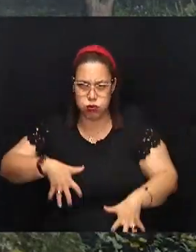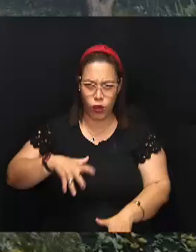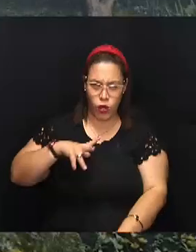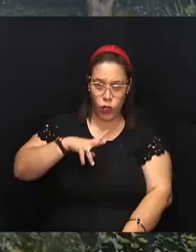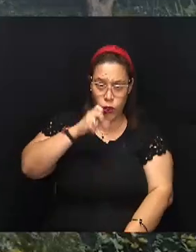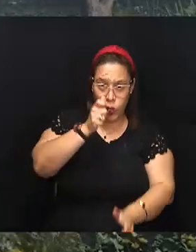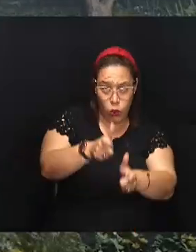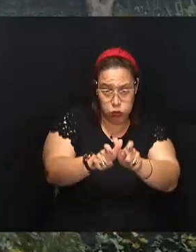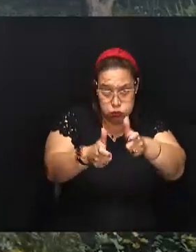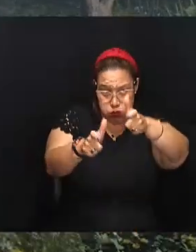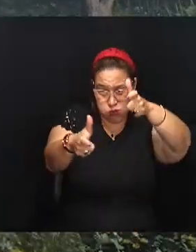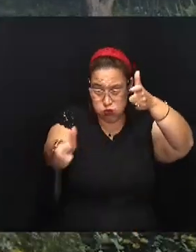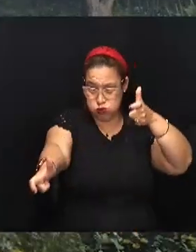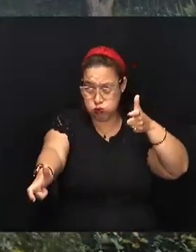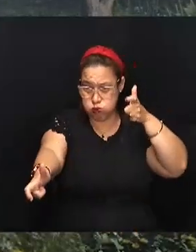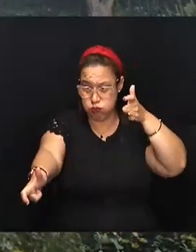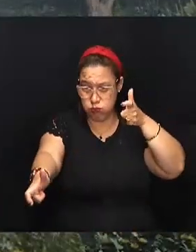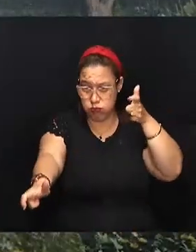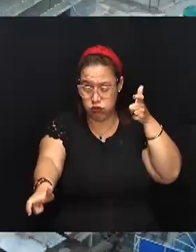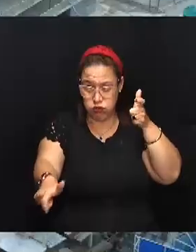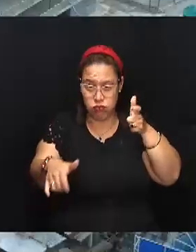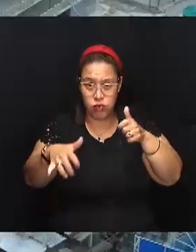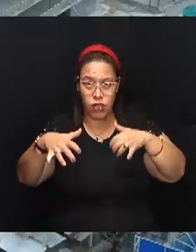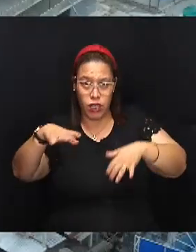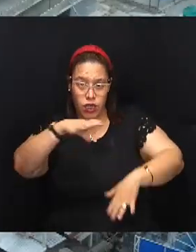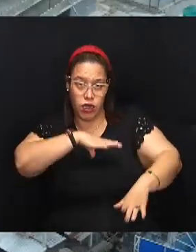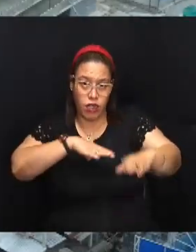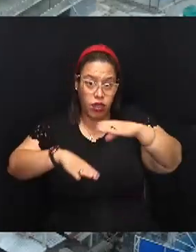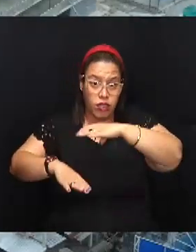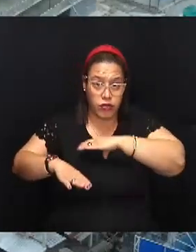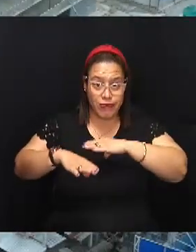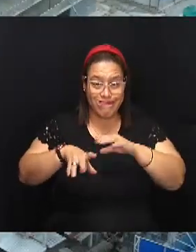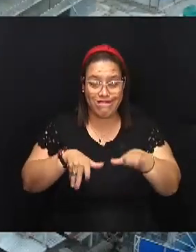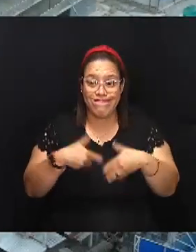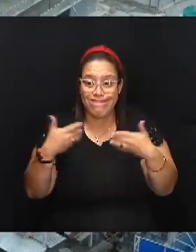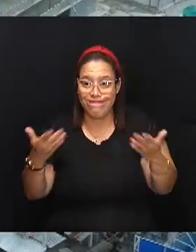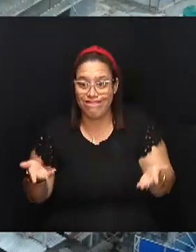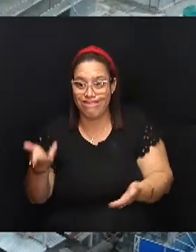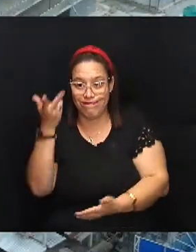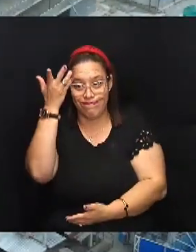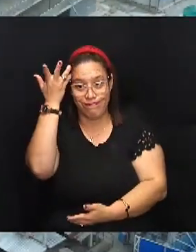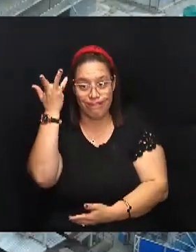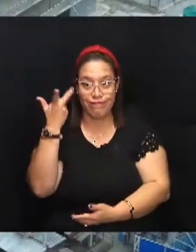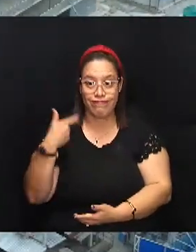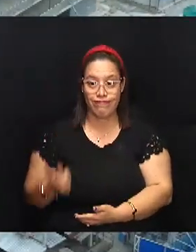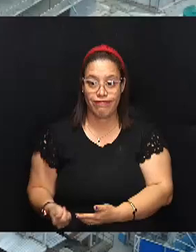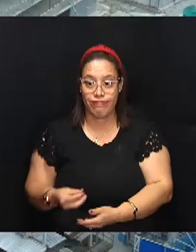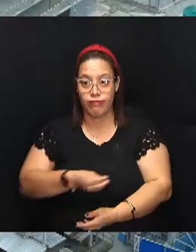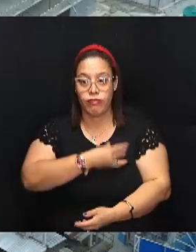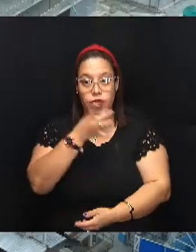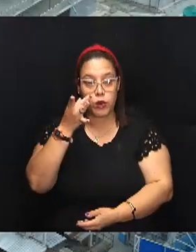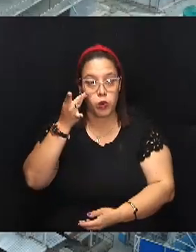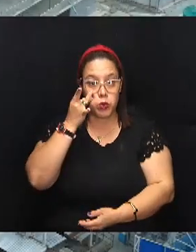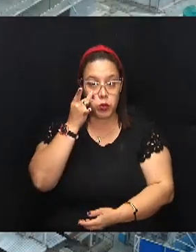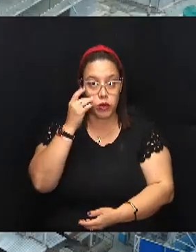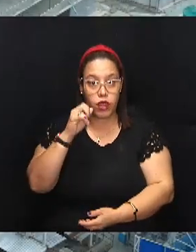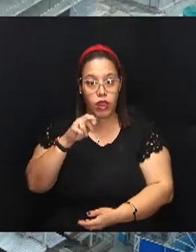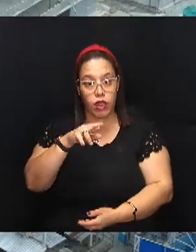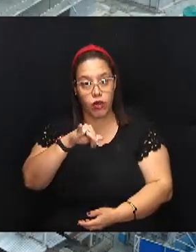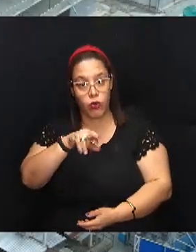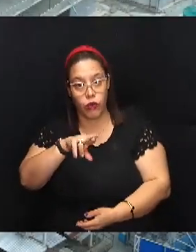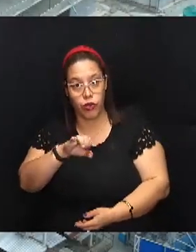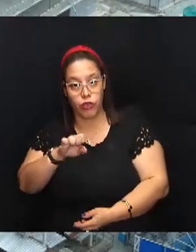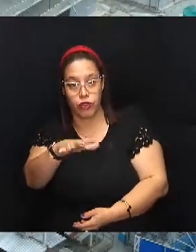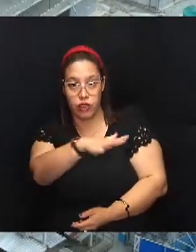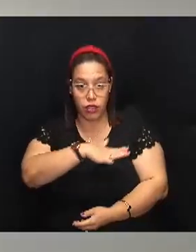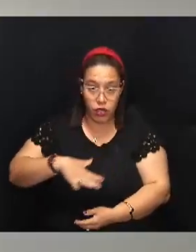o crescimento desenfreado das cidades têm tornado cada vez mais comum a presença de animais silvestres nas